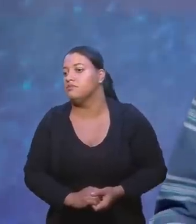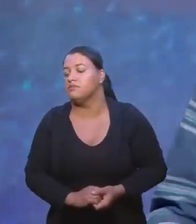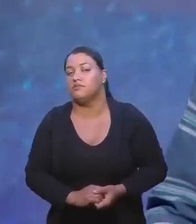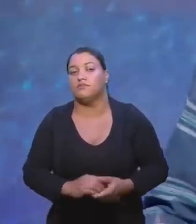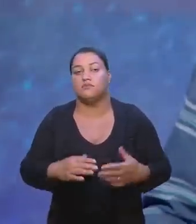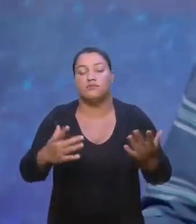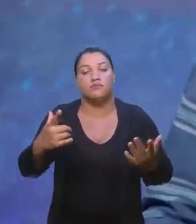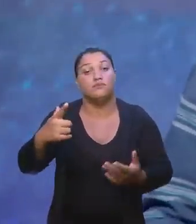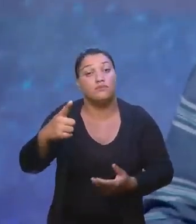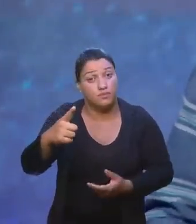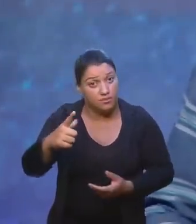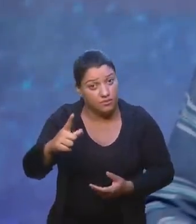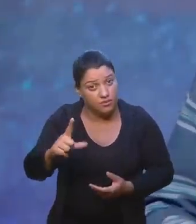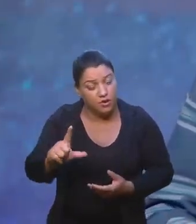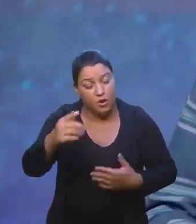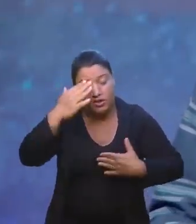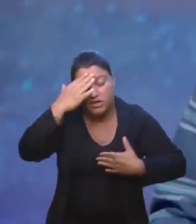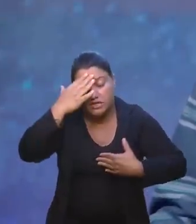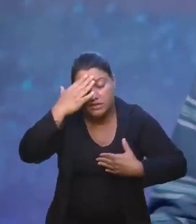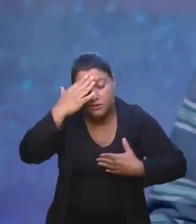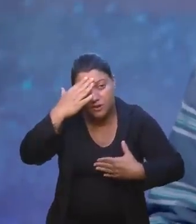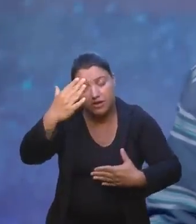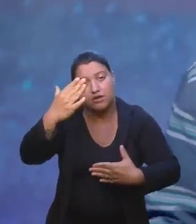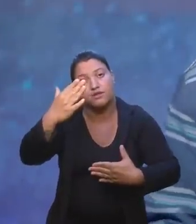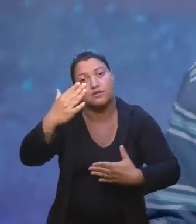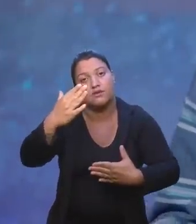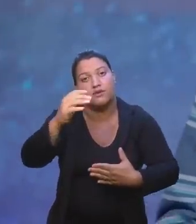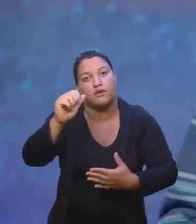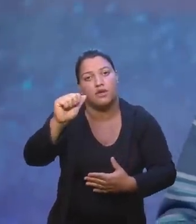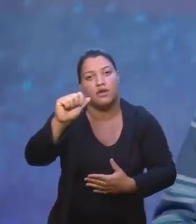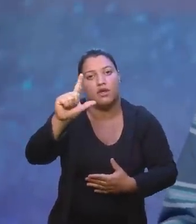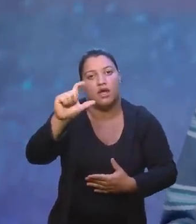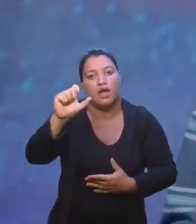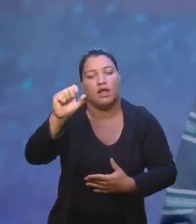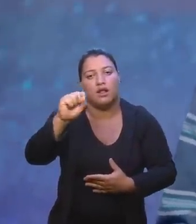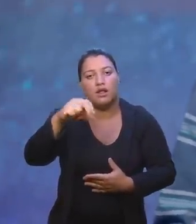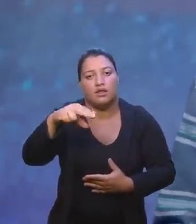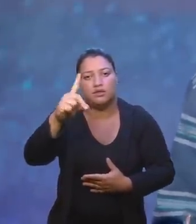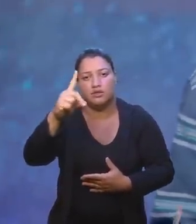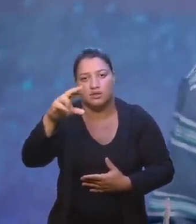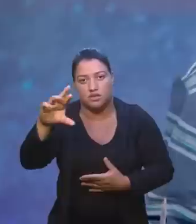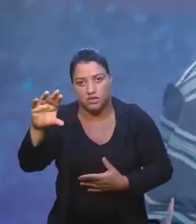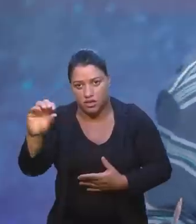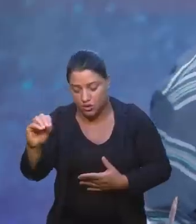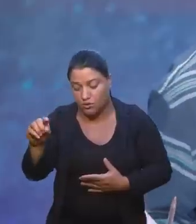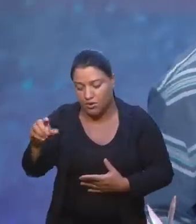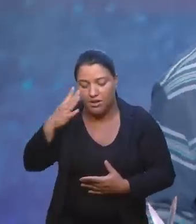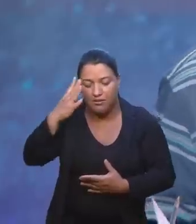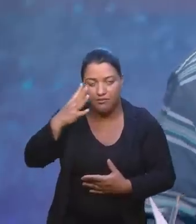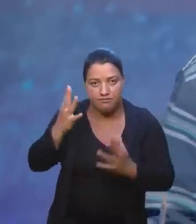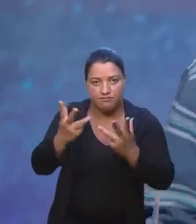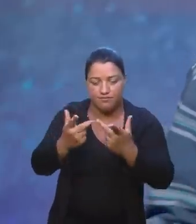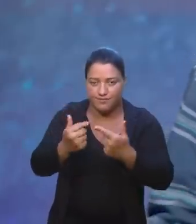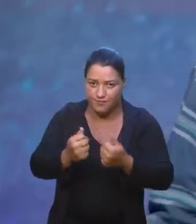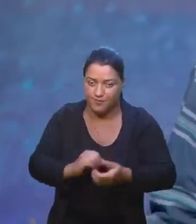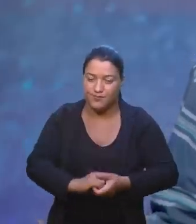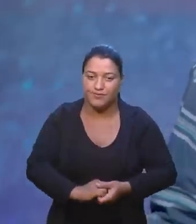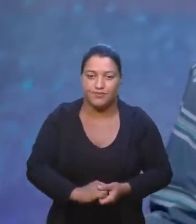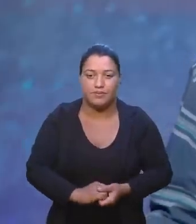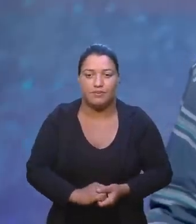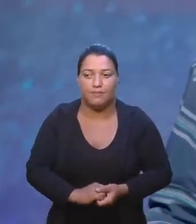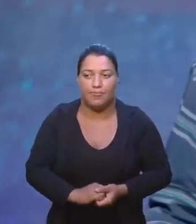Mais uma vez, nosso agradecimento a Alessandro Viana Vieira de Paula pela excelente exposição.